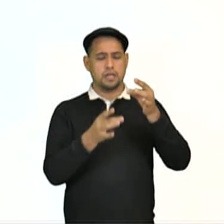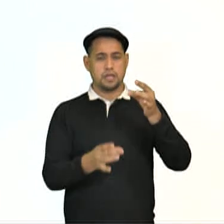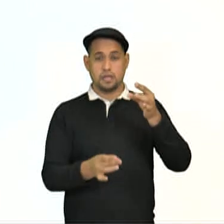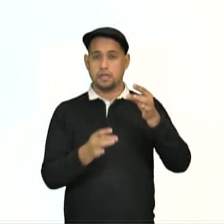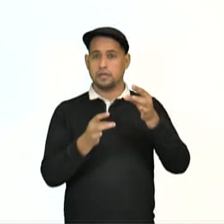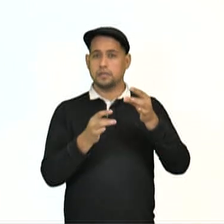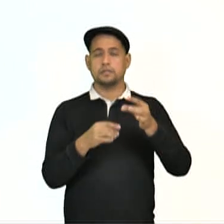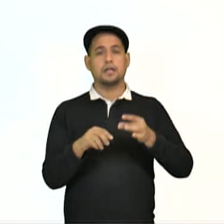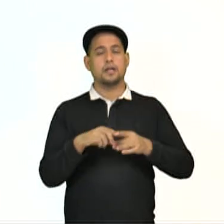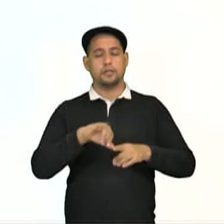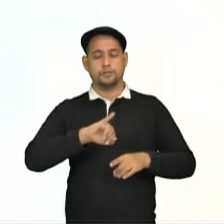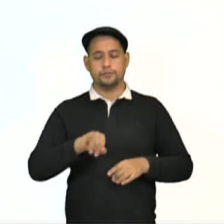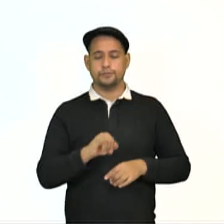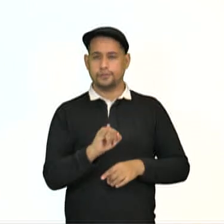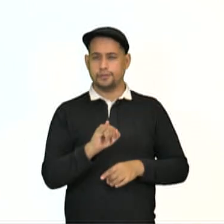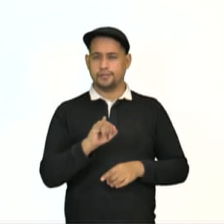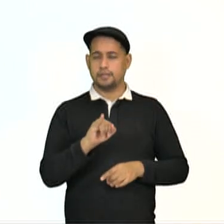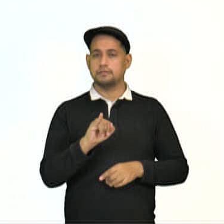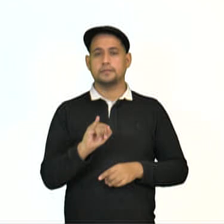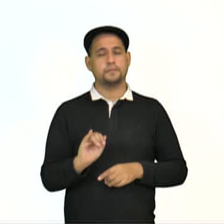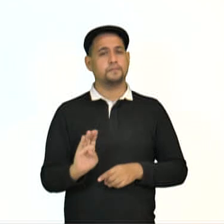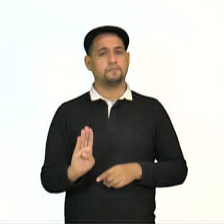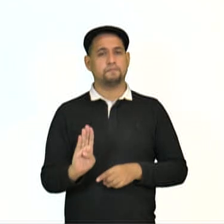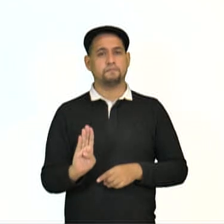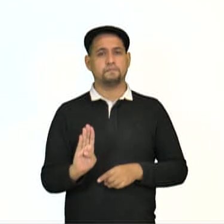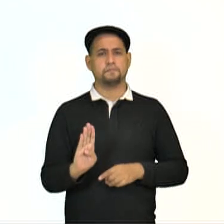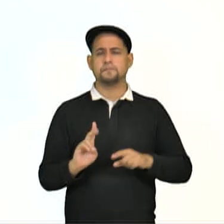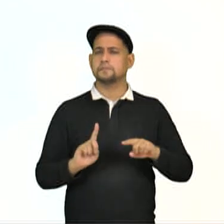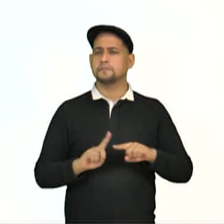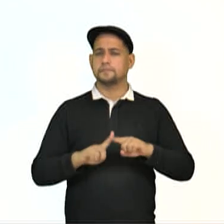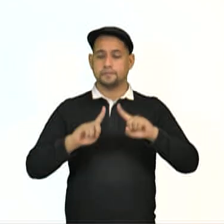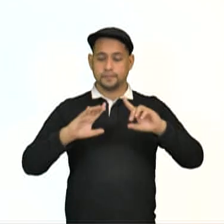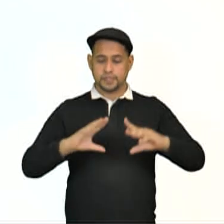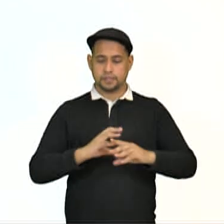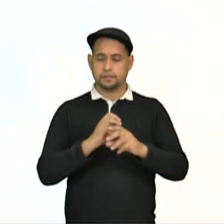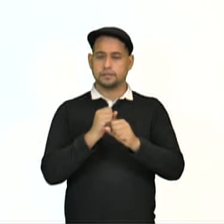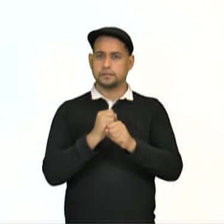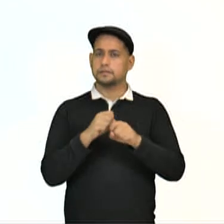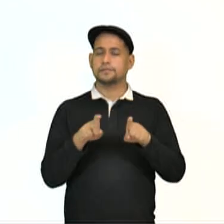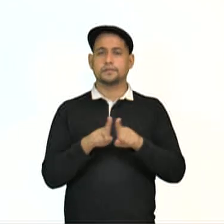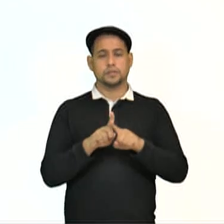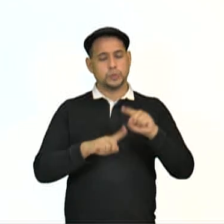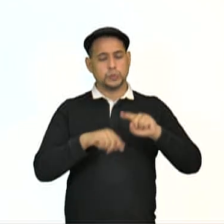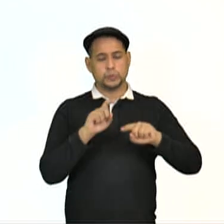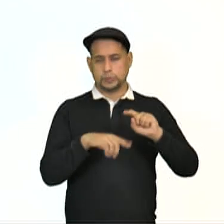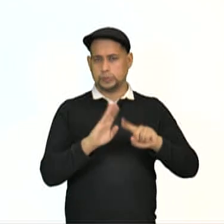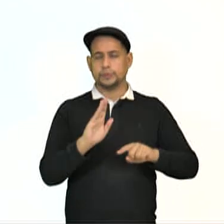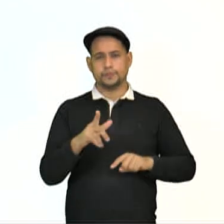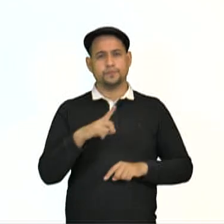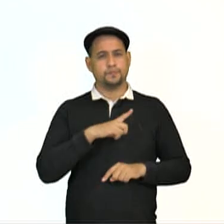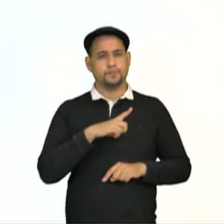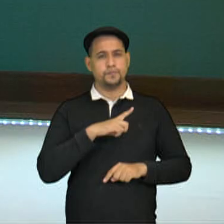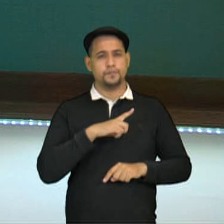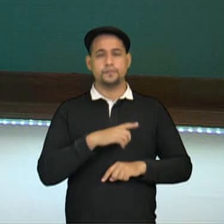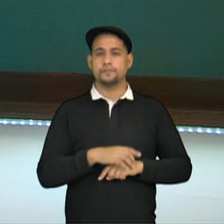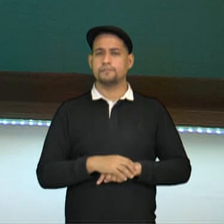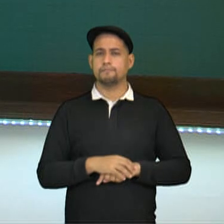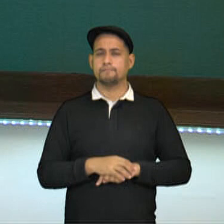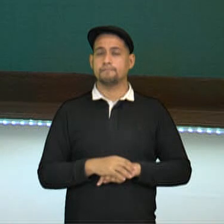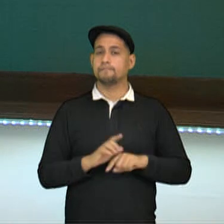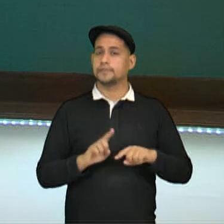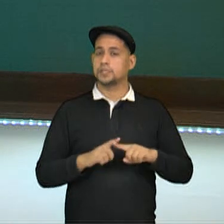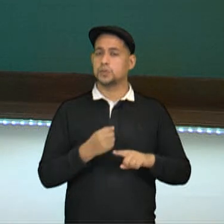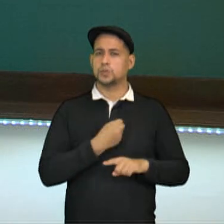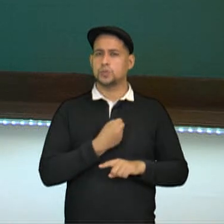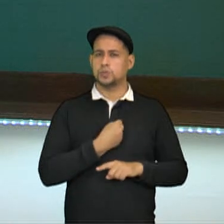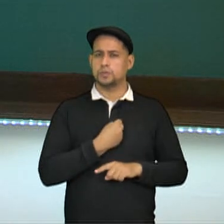da coluna J da matriz B e somando-se os produtos obtidos. Com